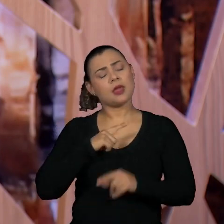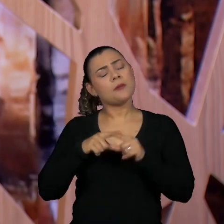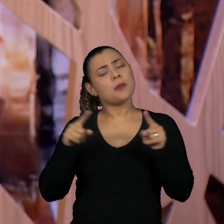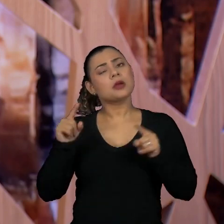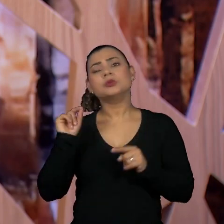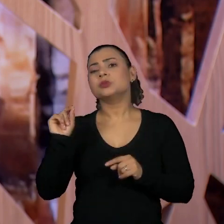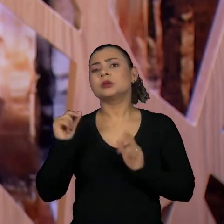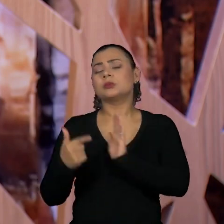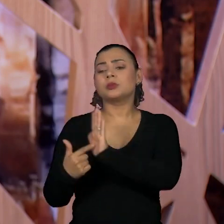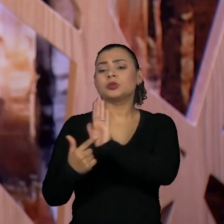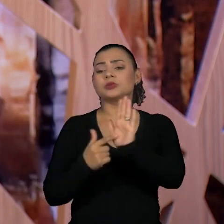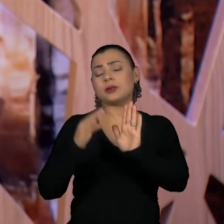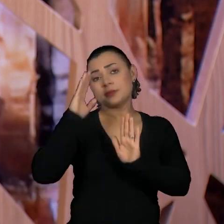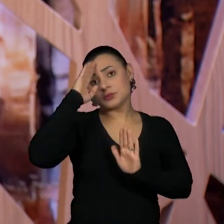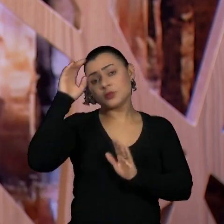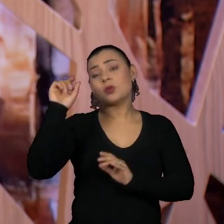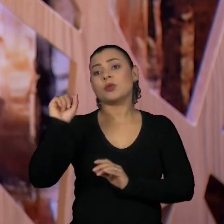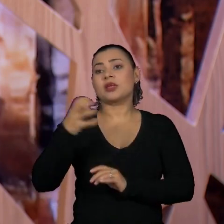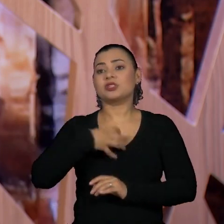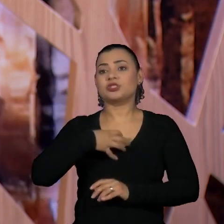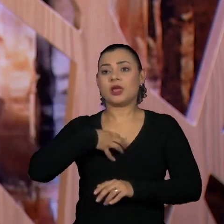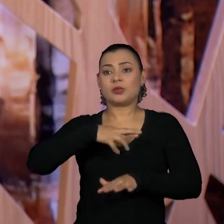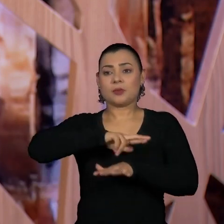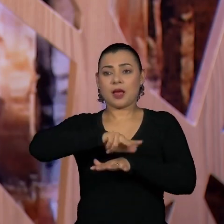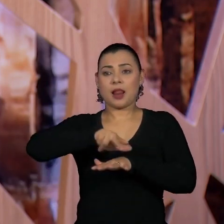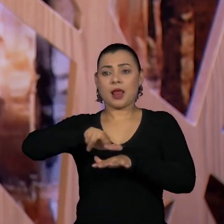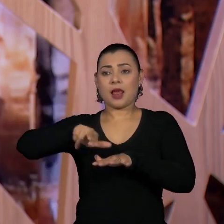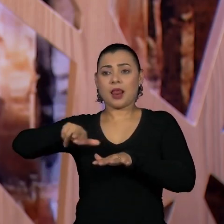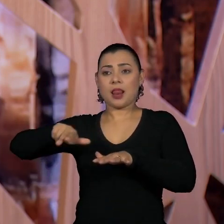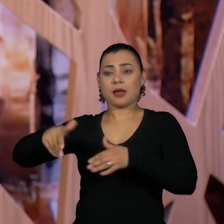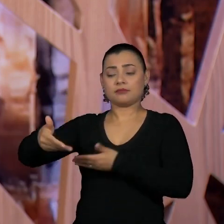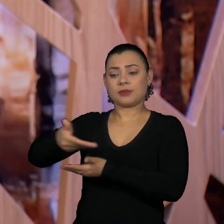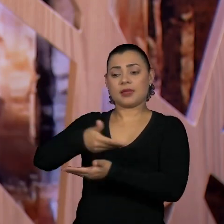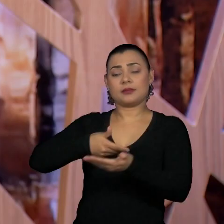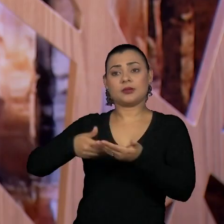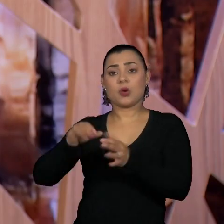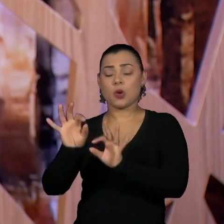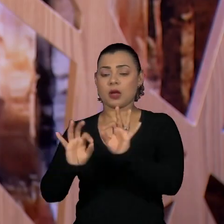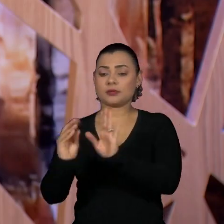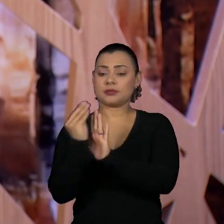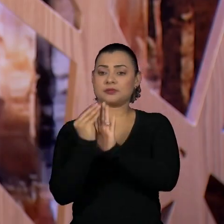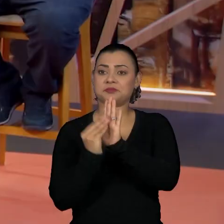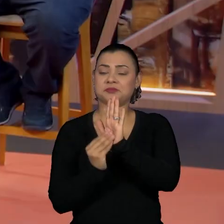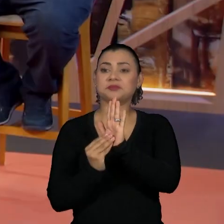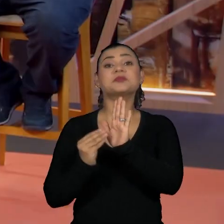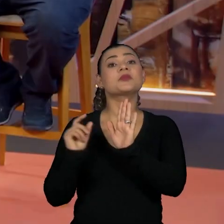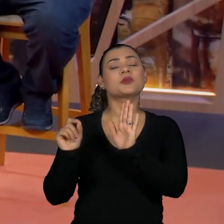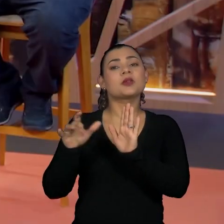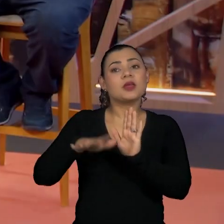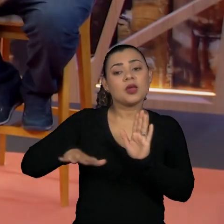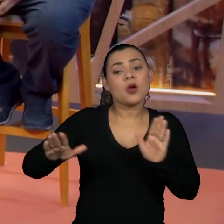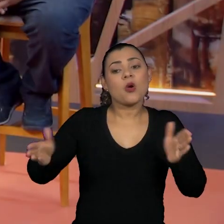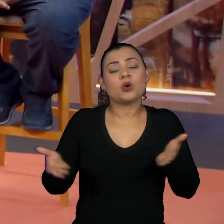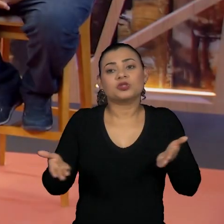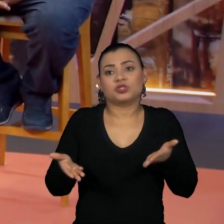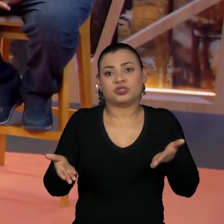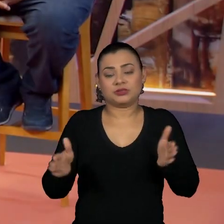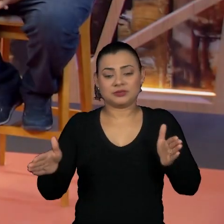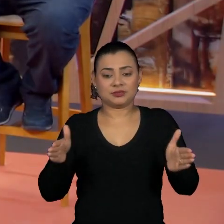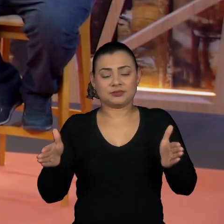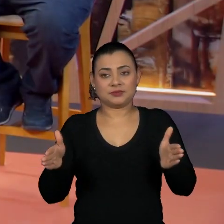sobretudo, mostrar como que essas formas vão se reelaborando e se constituindo no mundo atual, né?